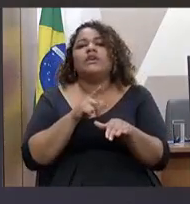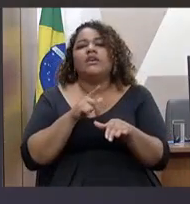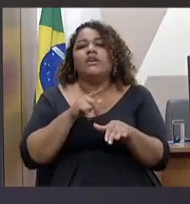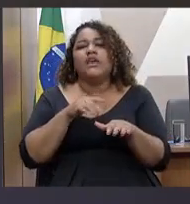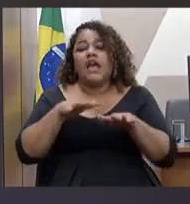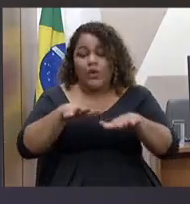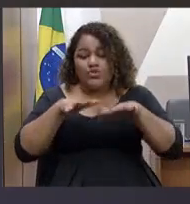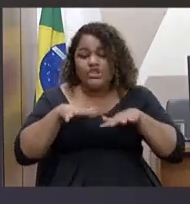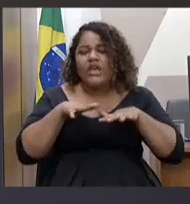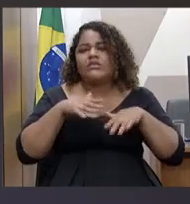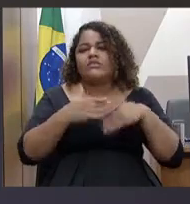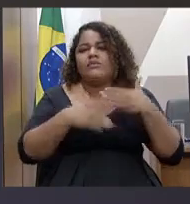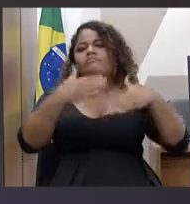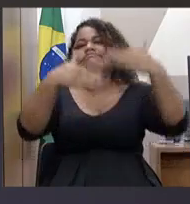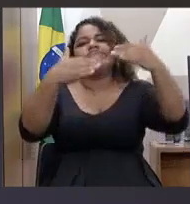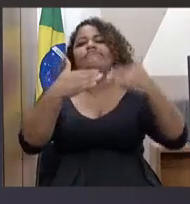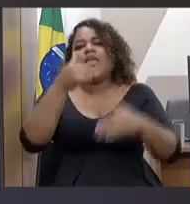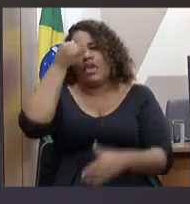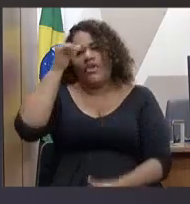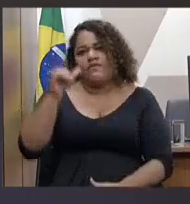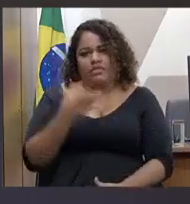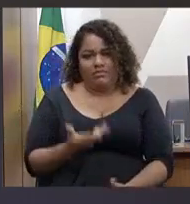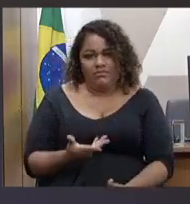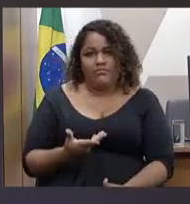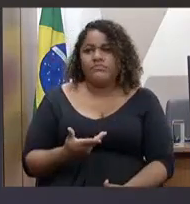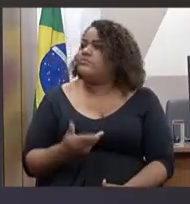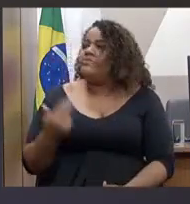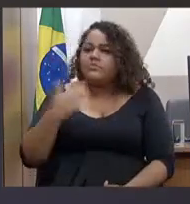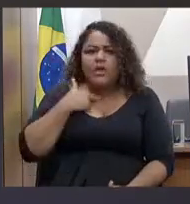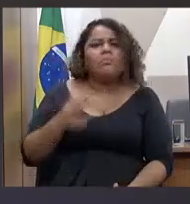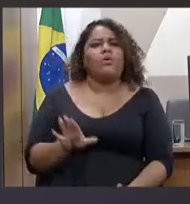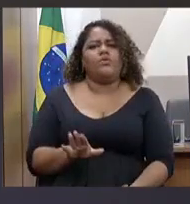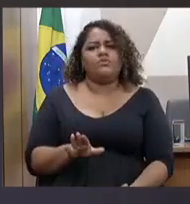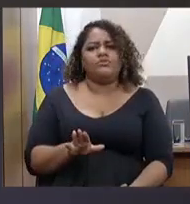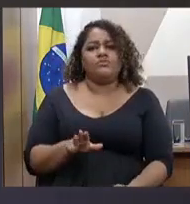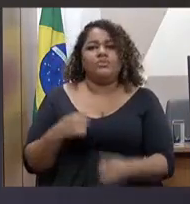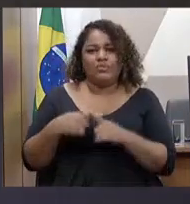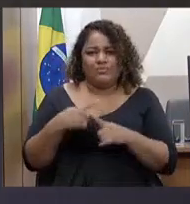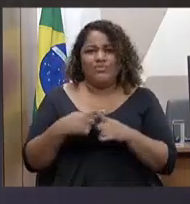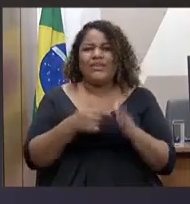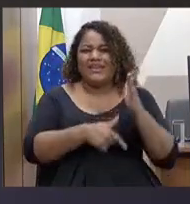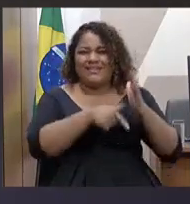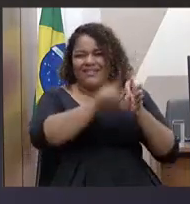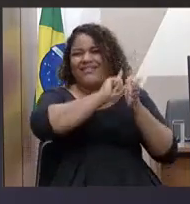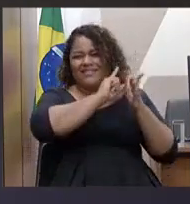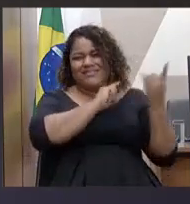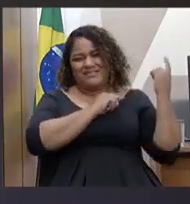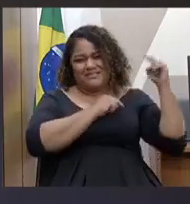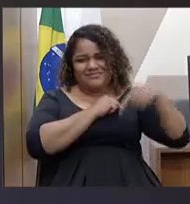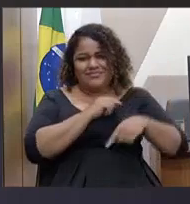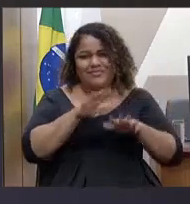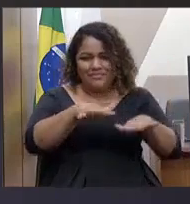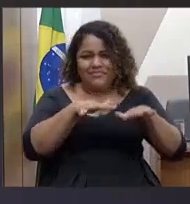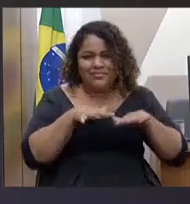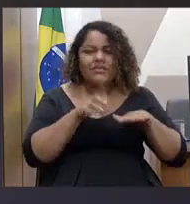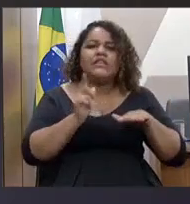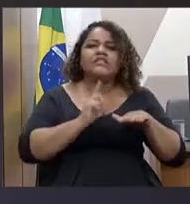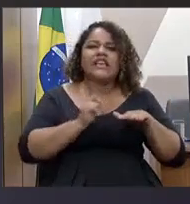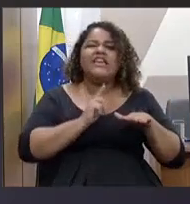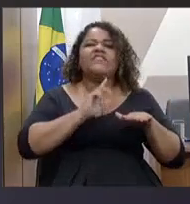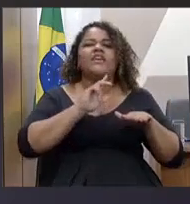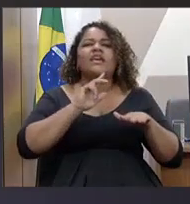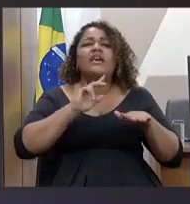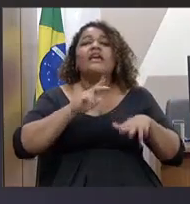de ir pra frente porque naquela audiência que nós tivemos aqui que nós mostramos a sereia de trabalho nós mostramos a falta de carteira